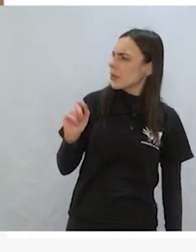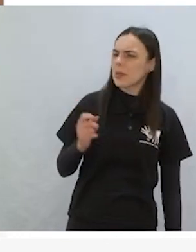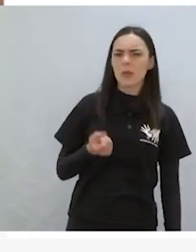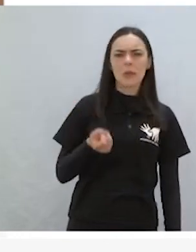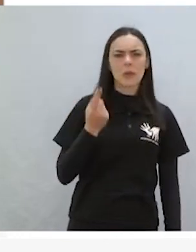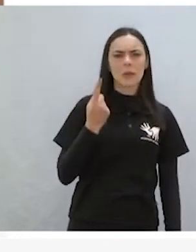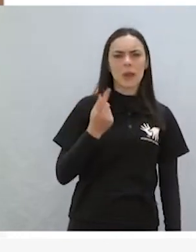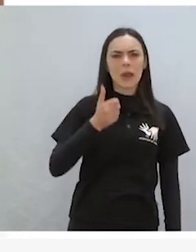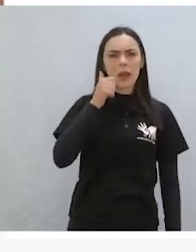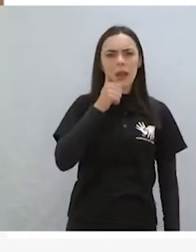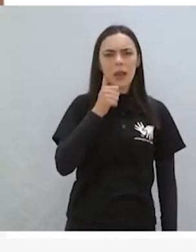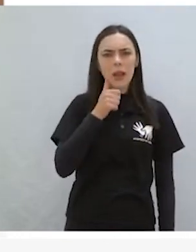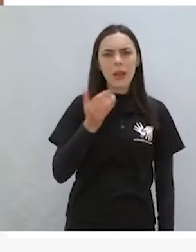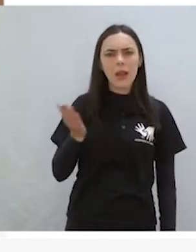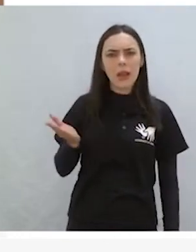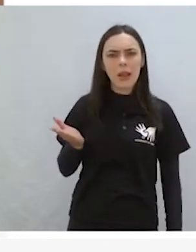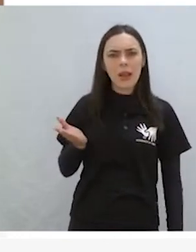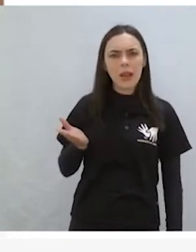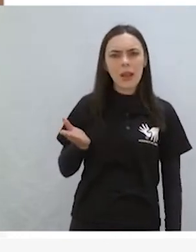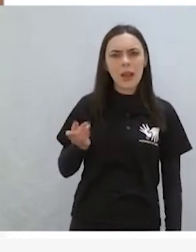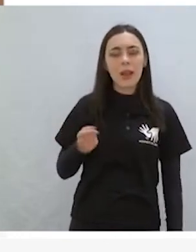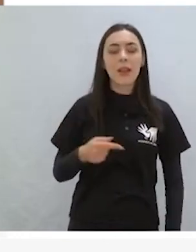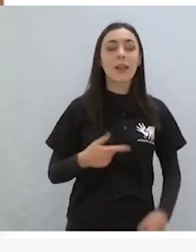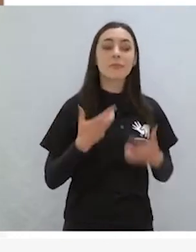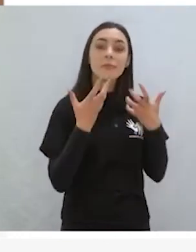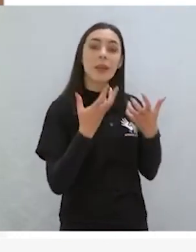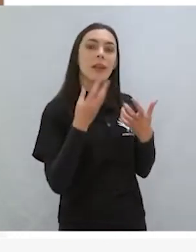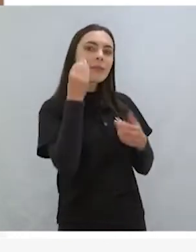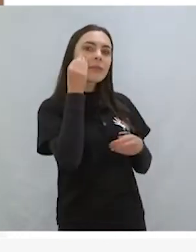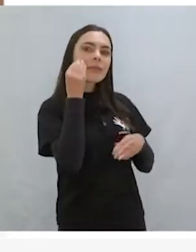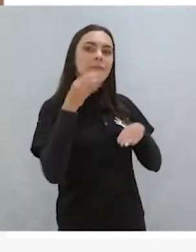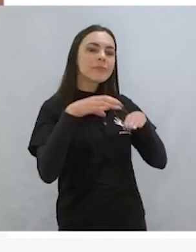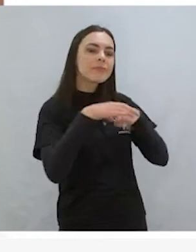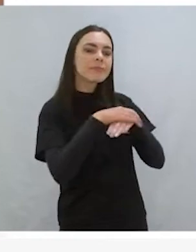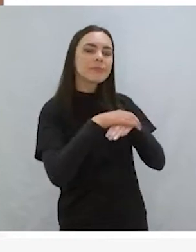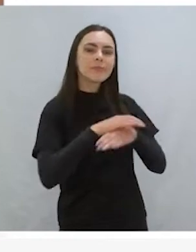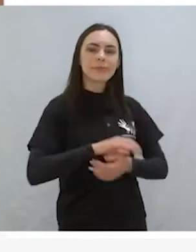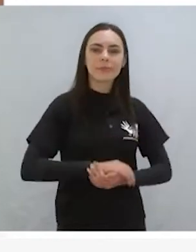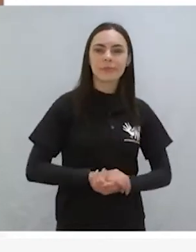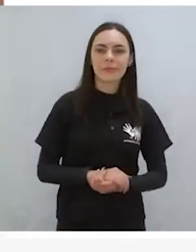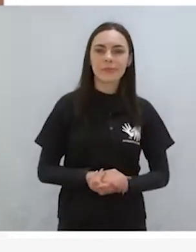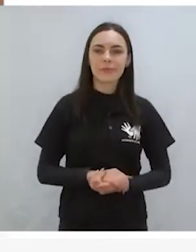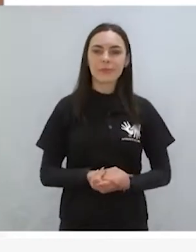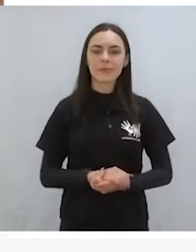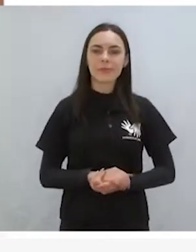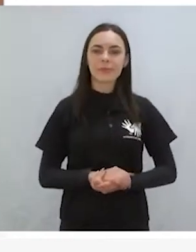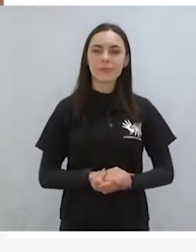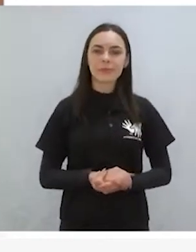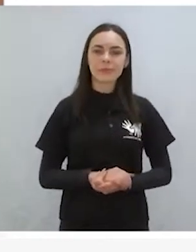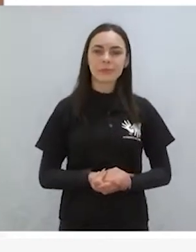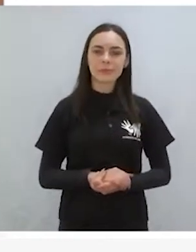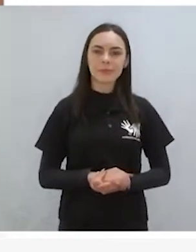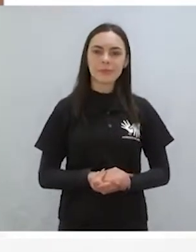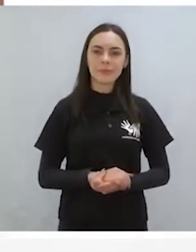corda. Era Cinderela. Ela ia experimentar o calçado.